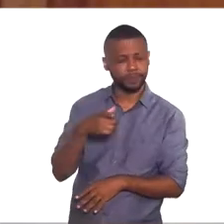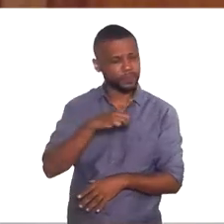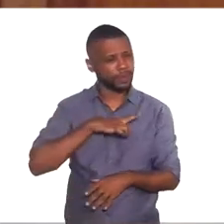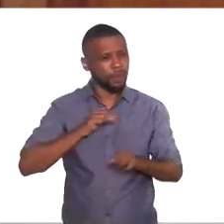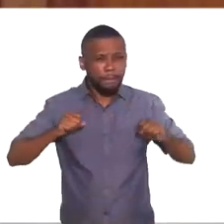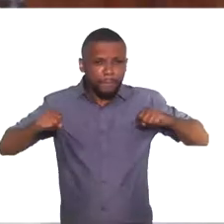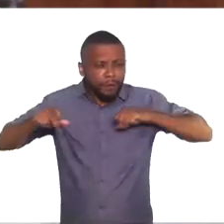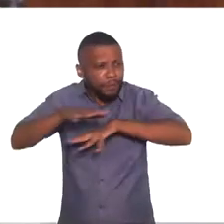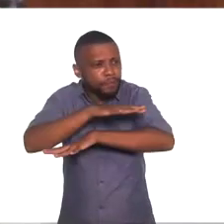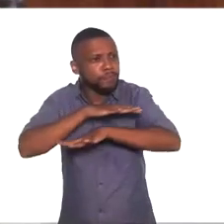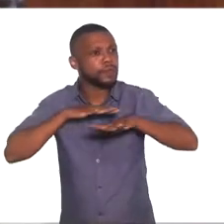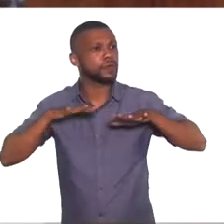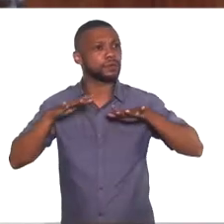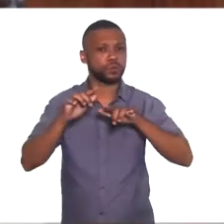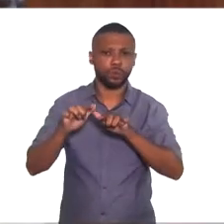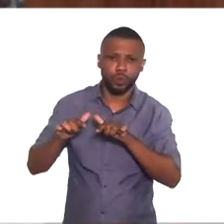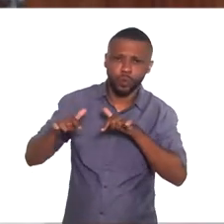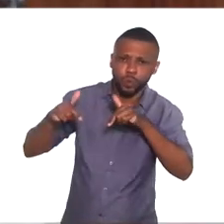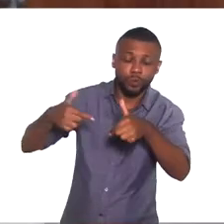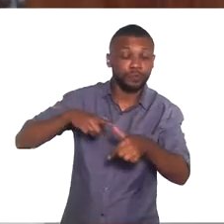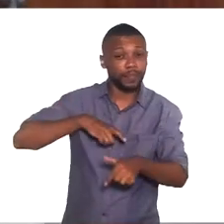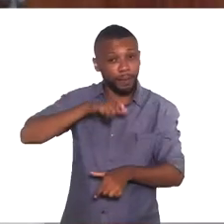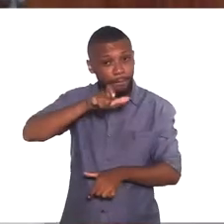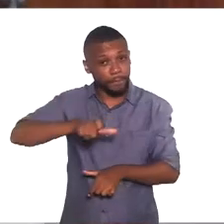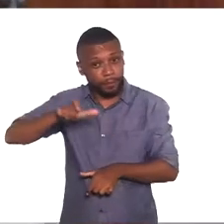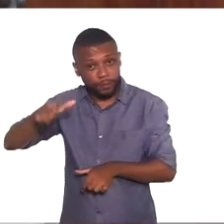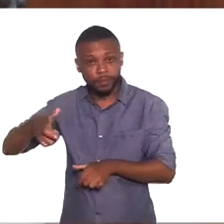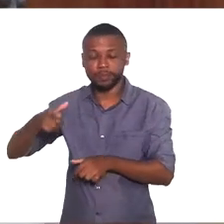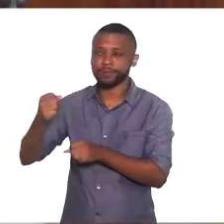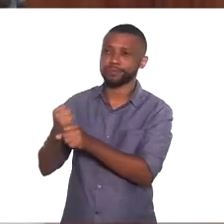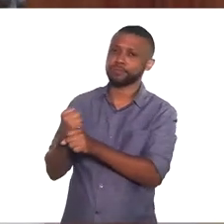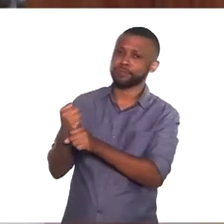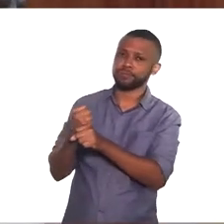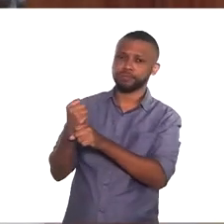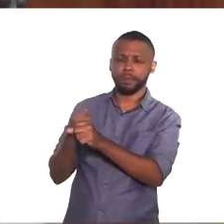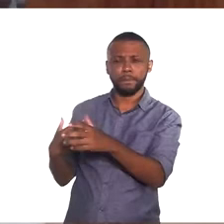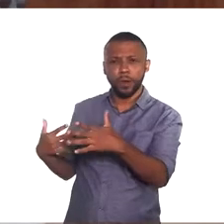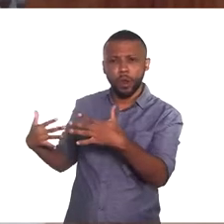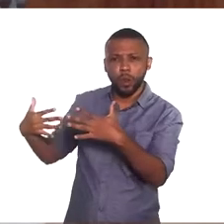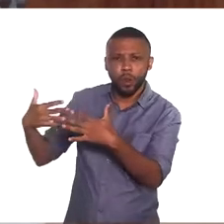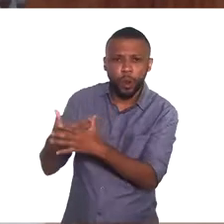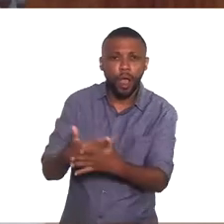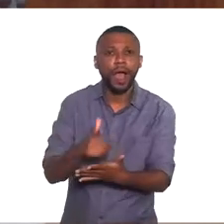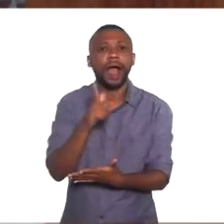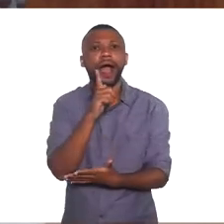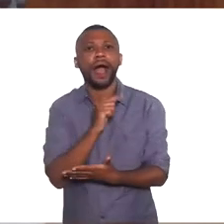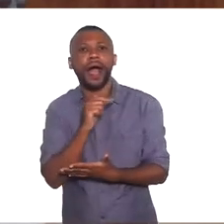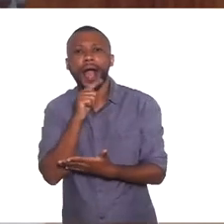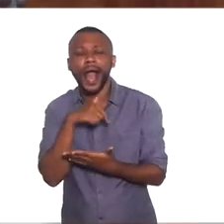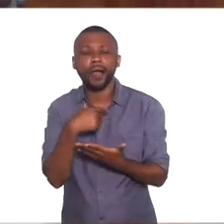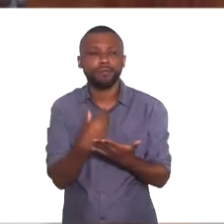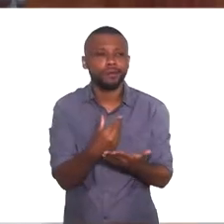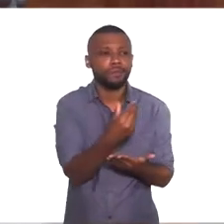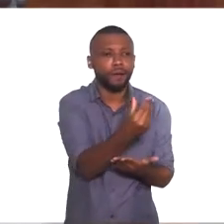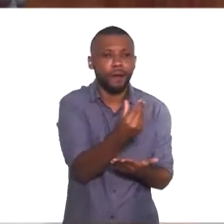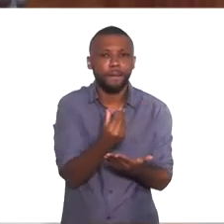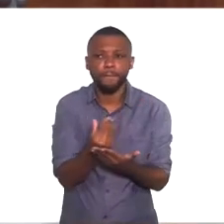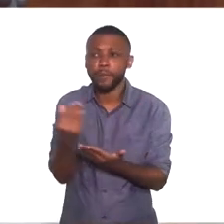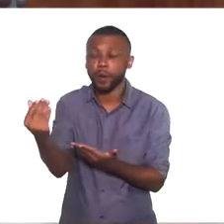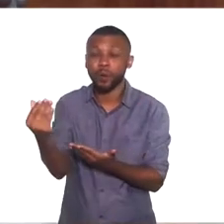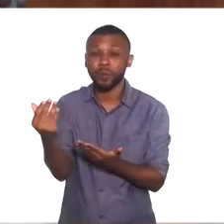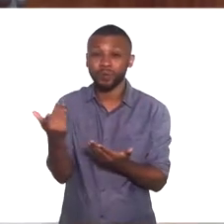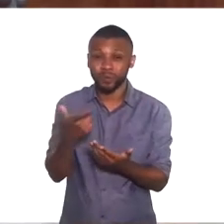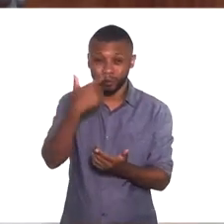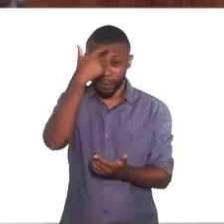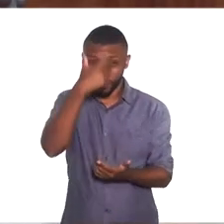em Nazaré e a gente vai ali um movimento não só do Círio mas até antes né você vê que tem pessoas que ficam ao longo da